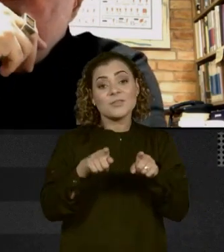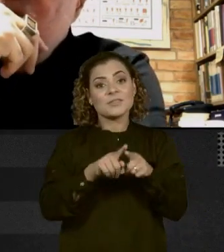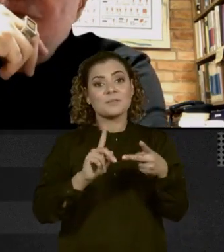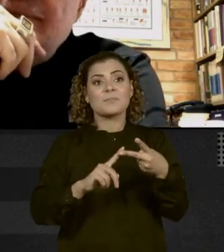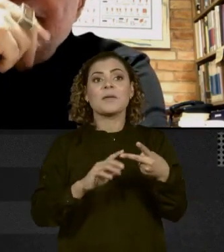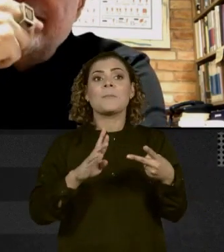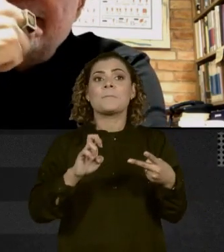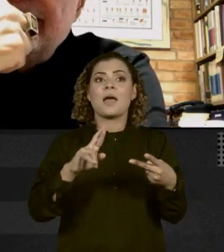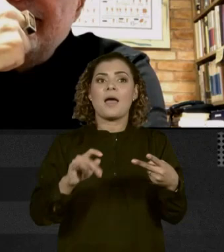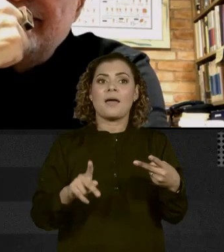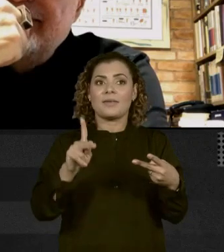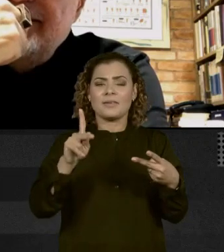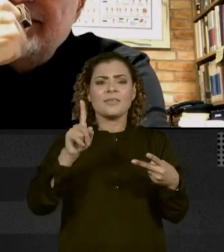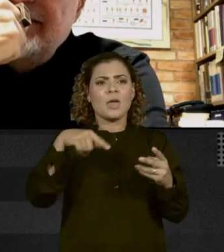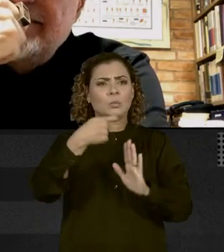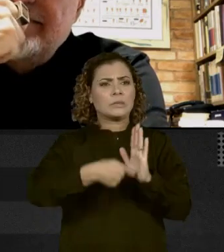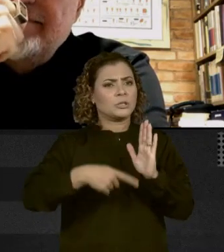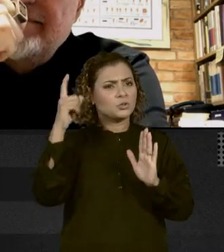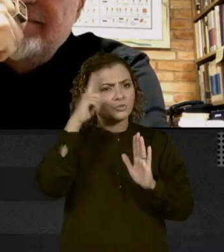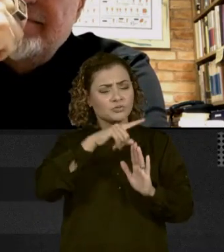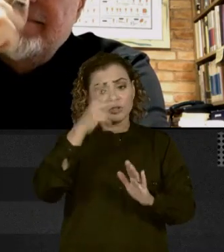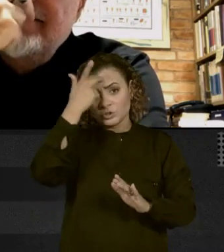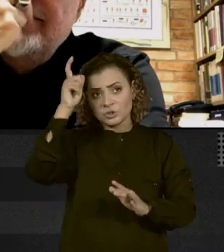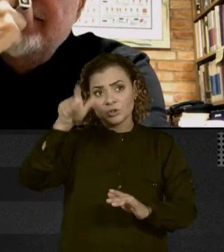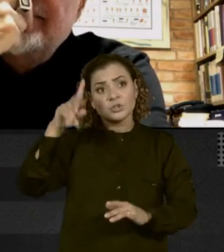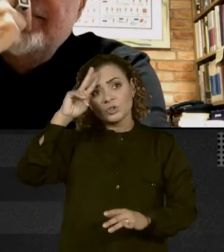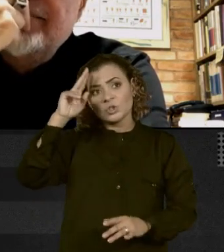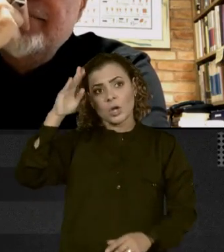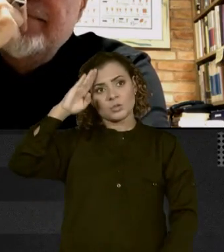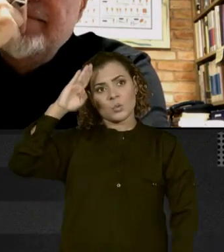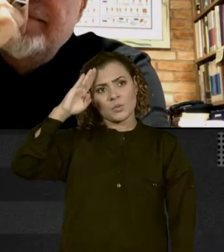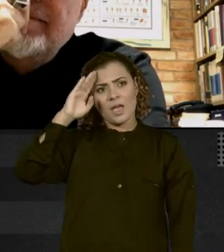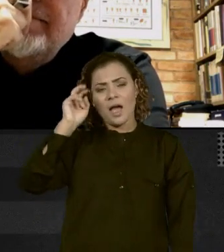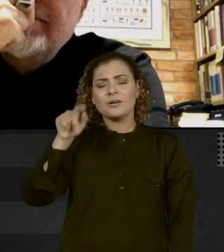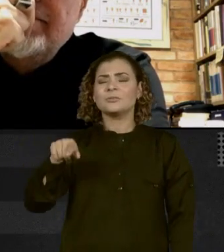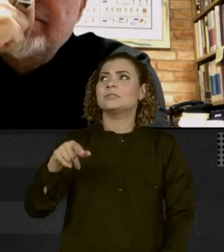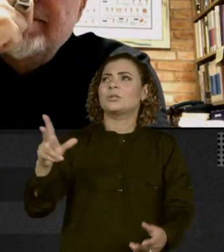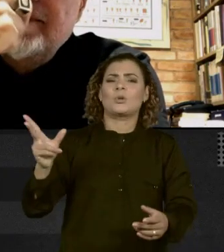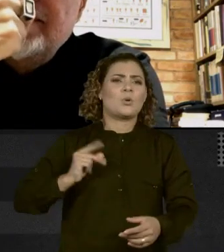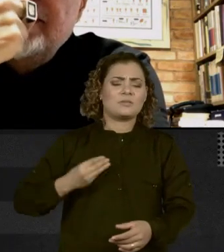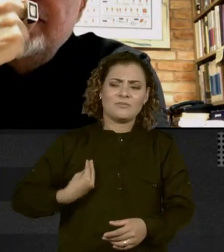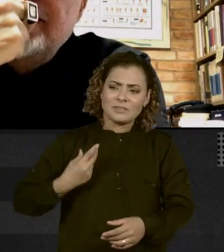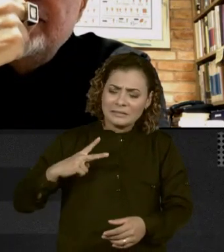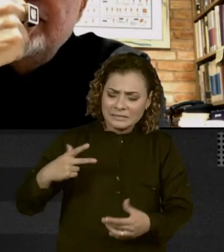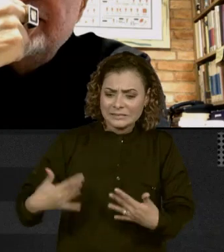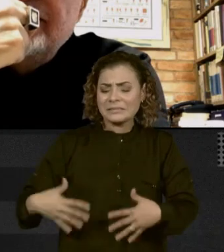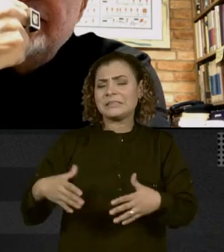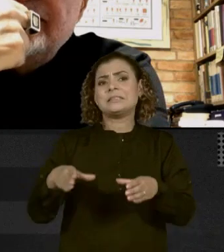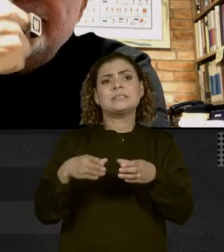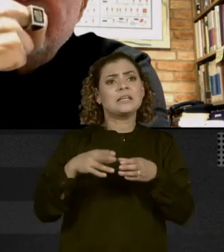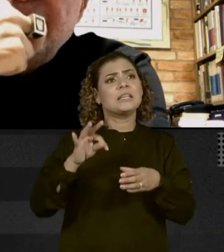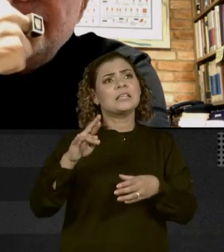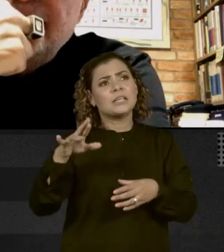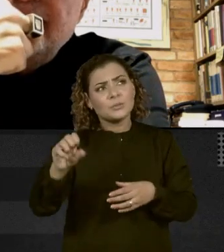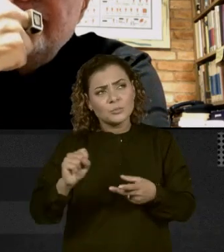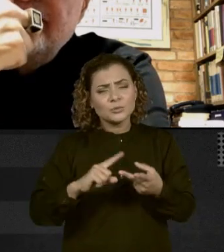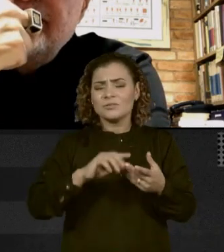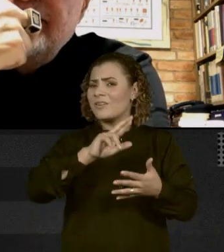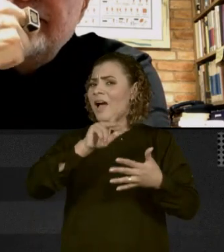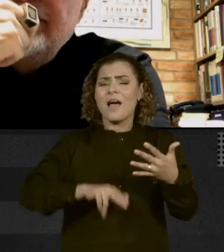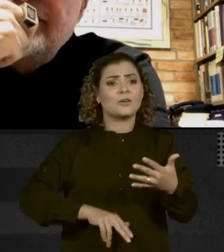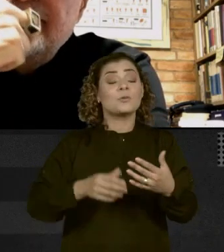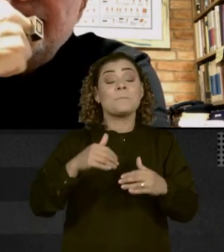era um texto de semiologia, e a gente atingiu aí mais de 200 mil espectadores com esse espetáculo.